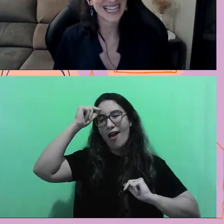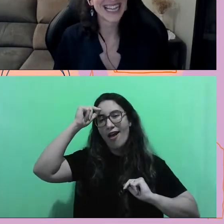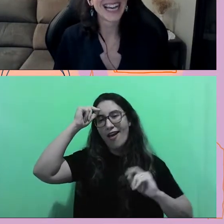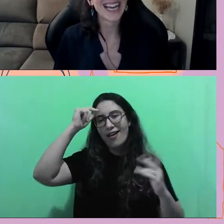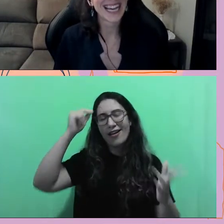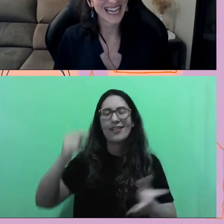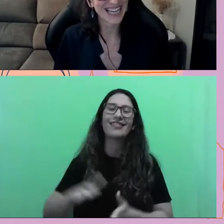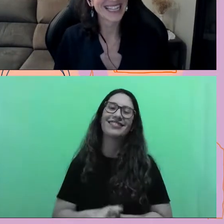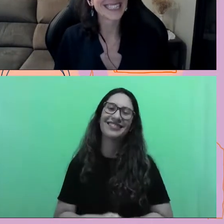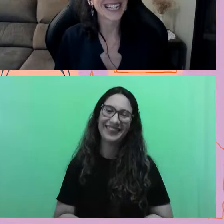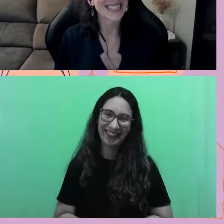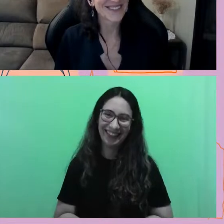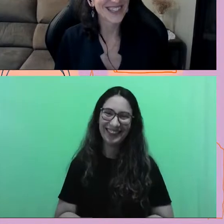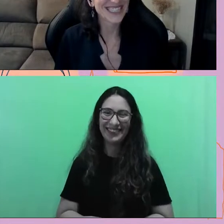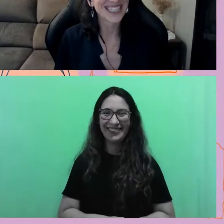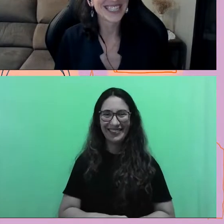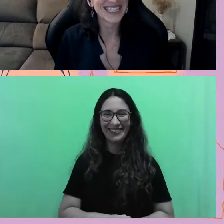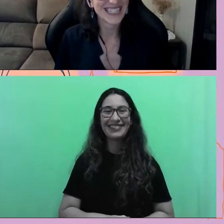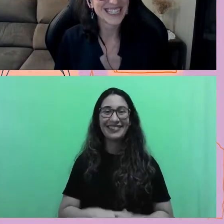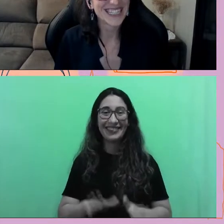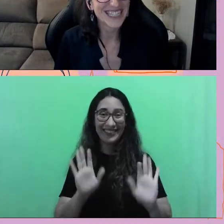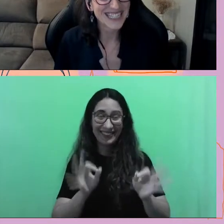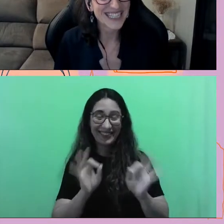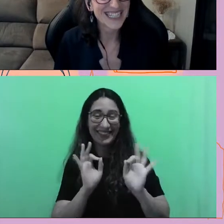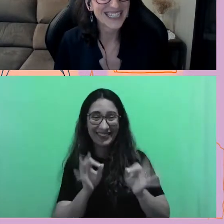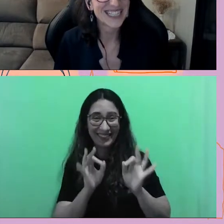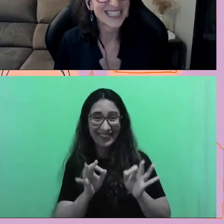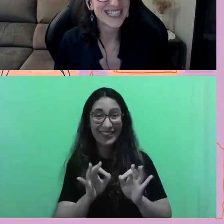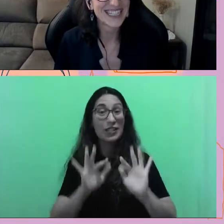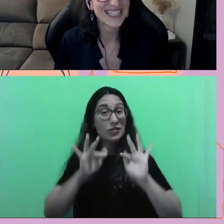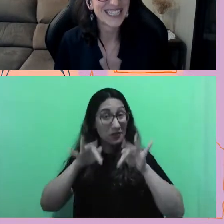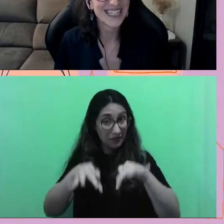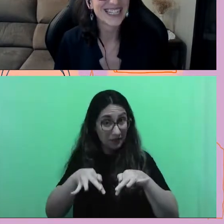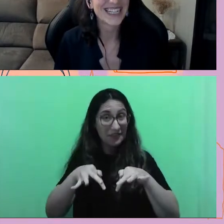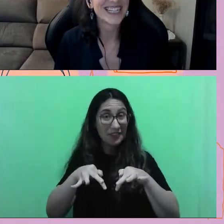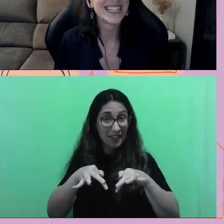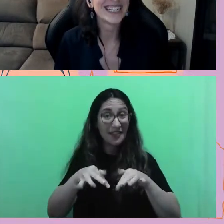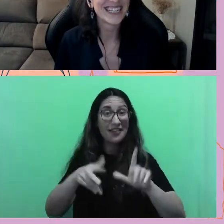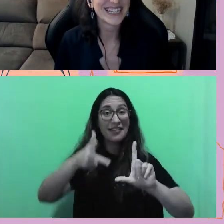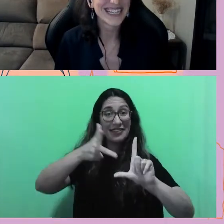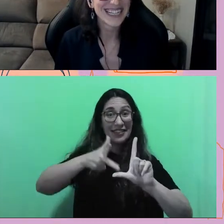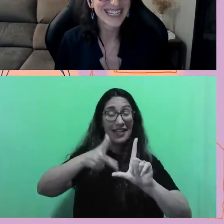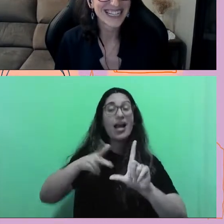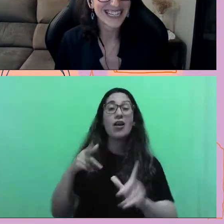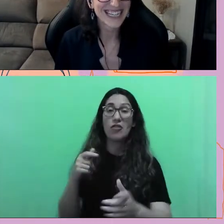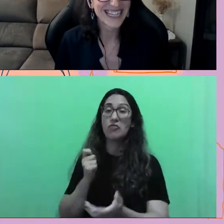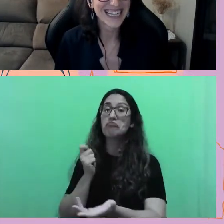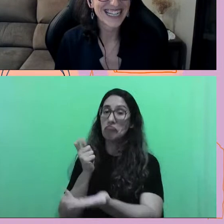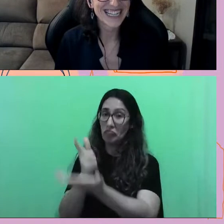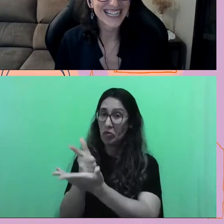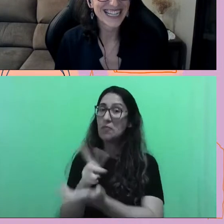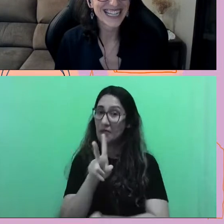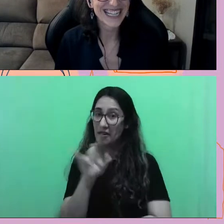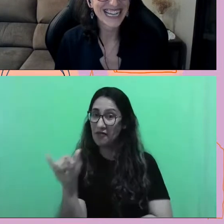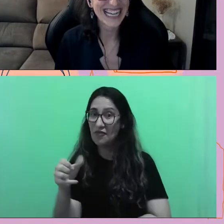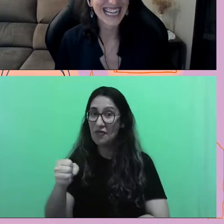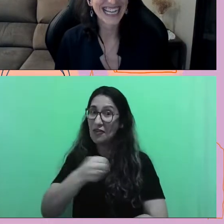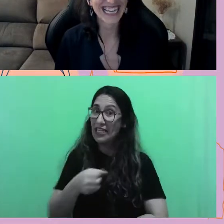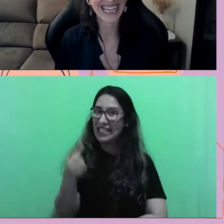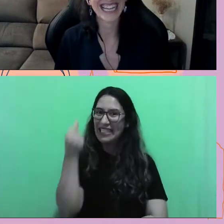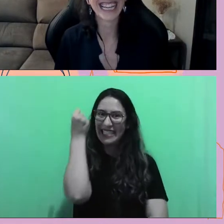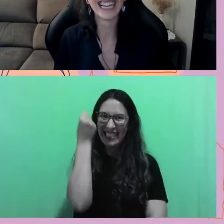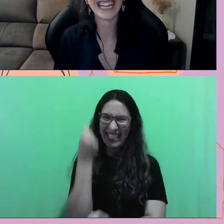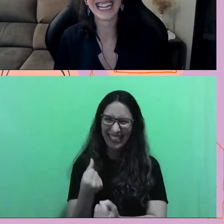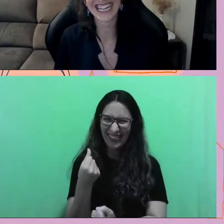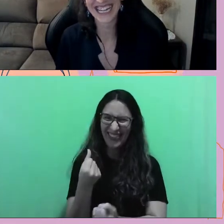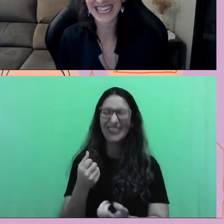bebezinho. Inclusive, acabando aqui, eu vou comprar a minha, que hoje é sextou, né? Eu ainda não comprei a minha